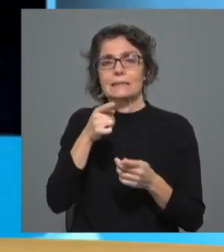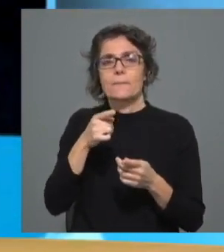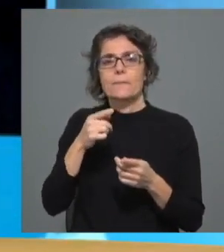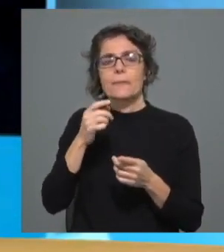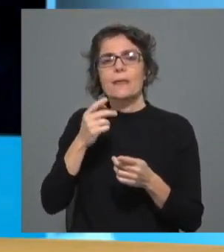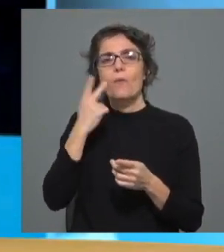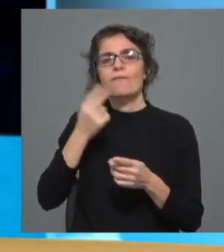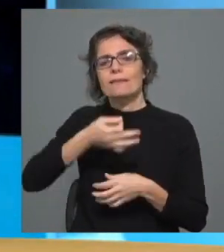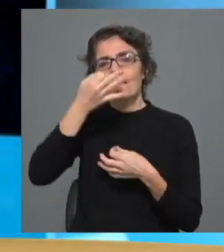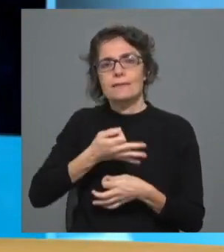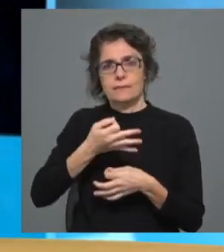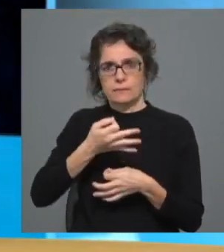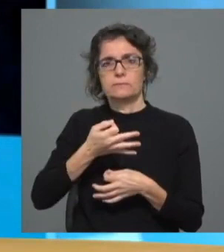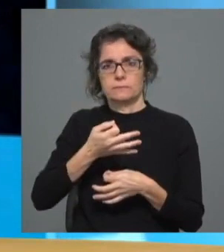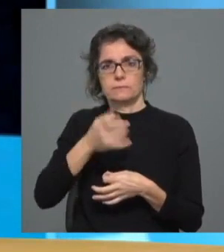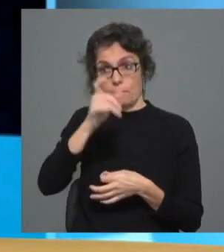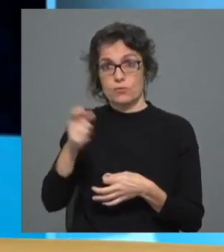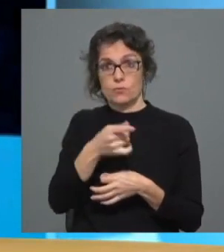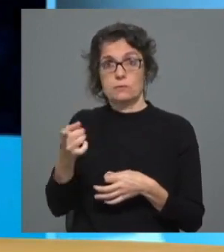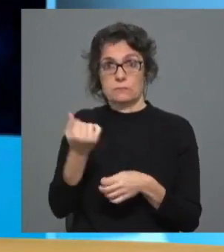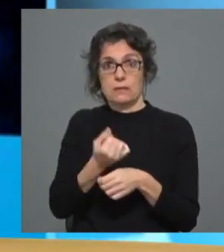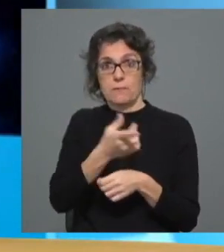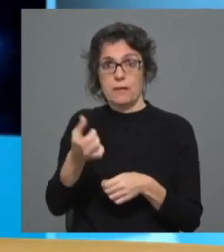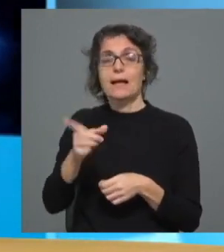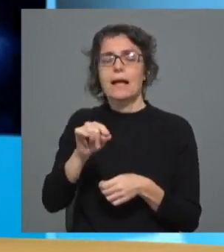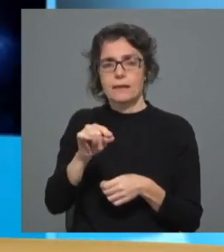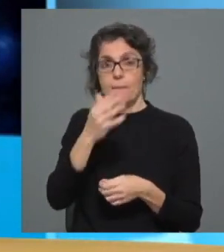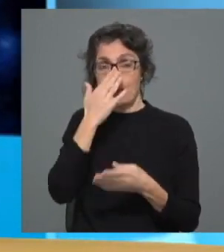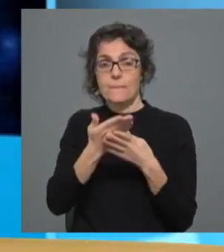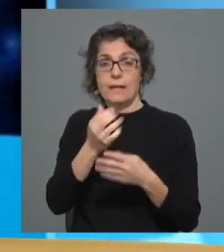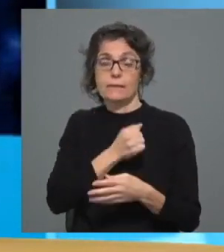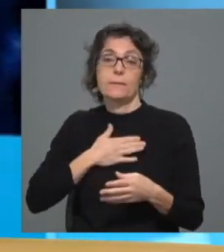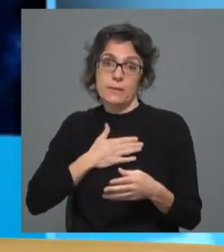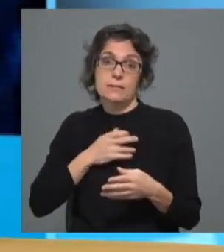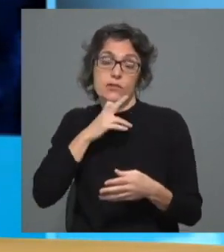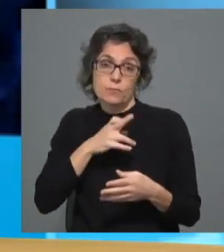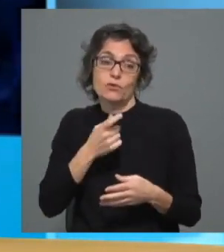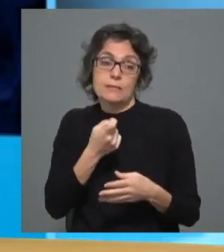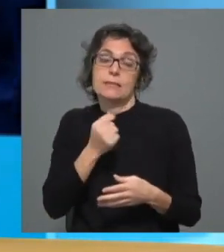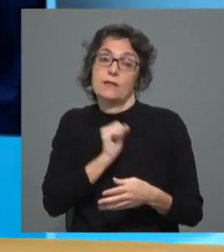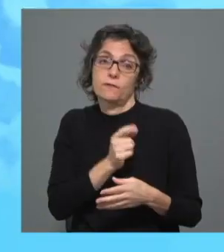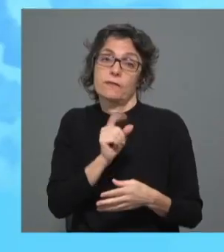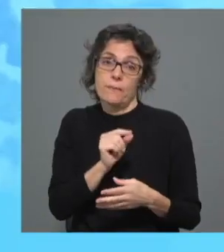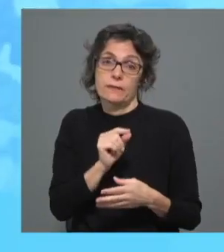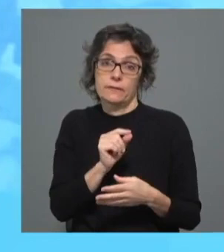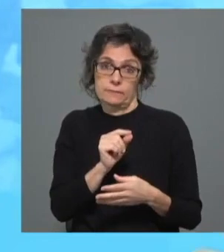condições de vida dignas para o trabalhador, mas também tem em conta a situação da empresa, quer dizer, as possibilidades da empresa.